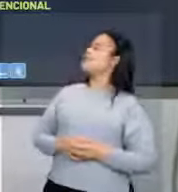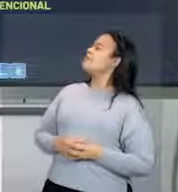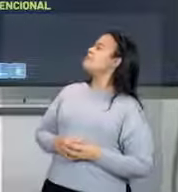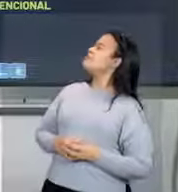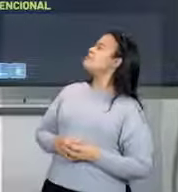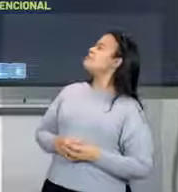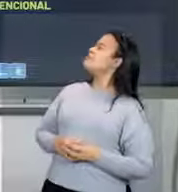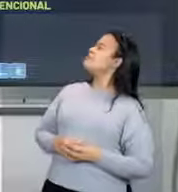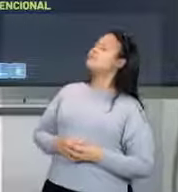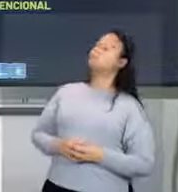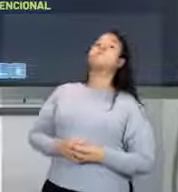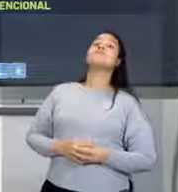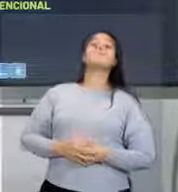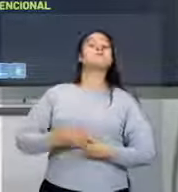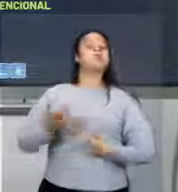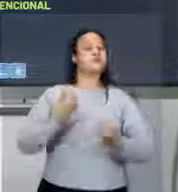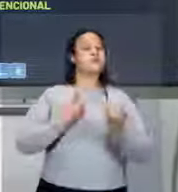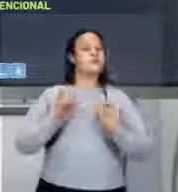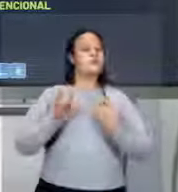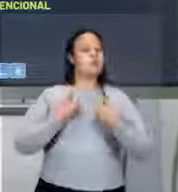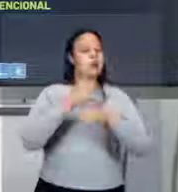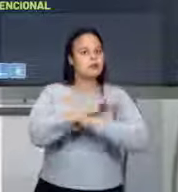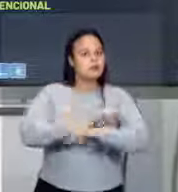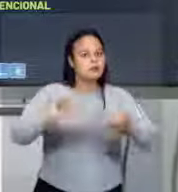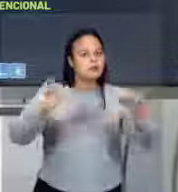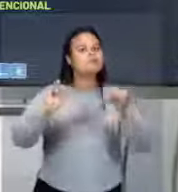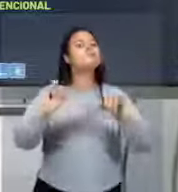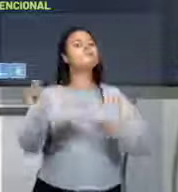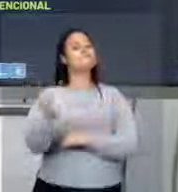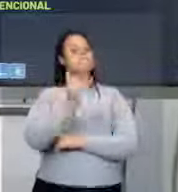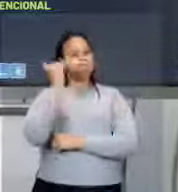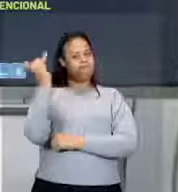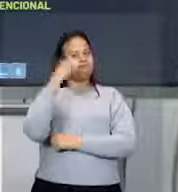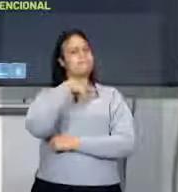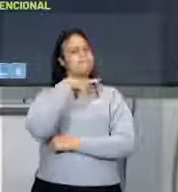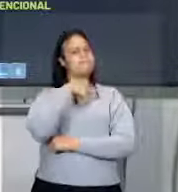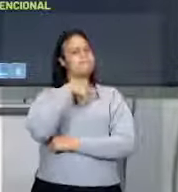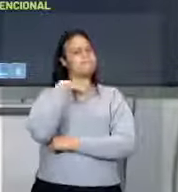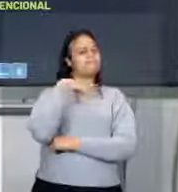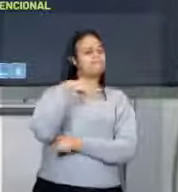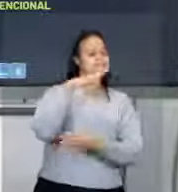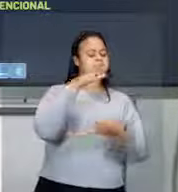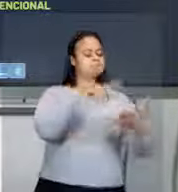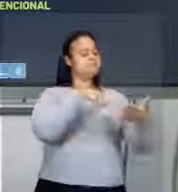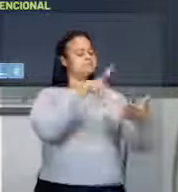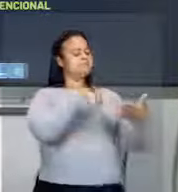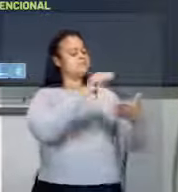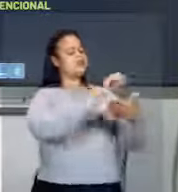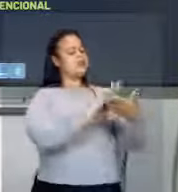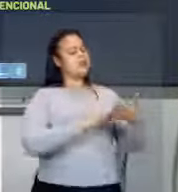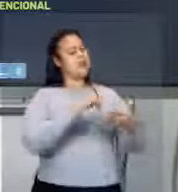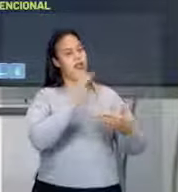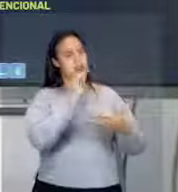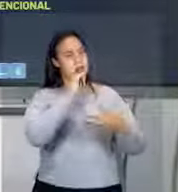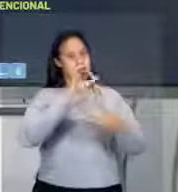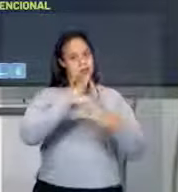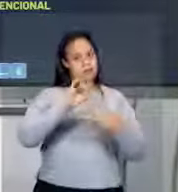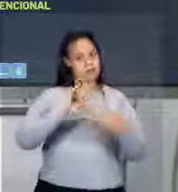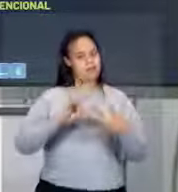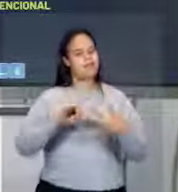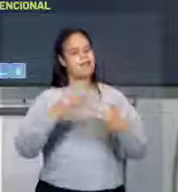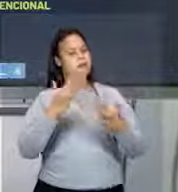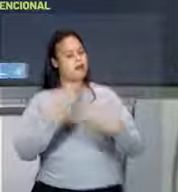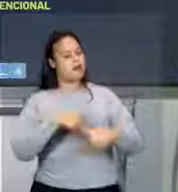Uma informação importante: quando o exercício, você vai estar fazendo aí o Enem, você vai fazer